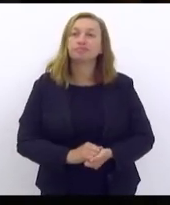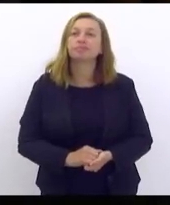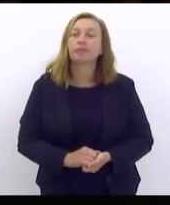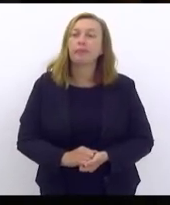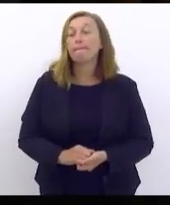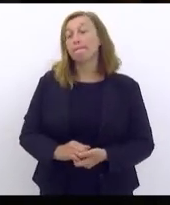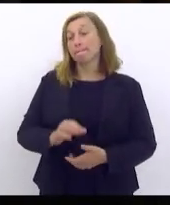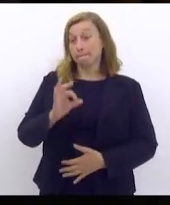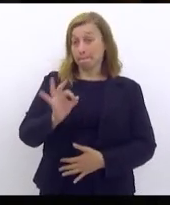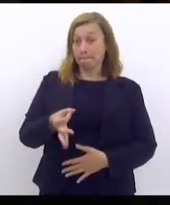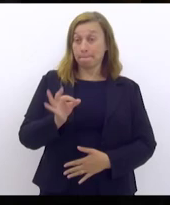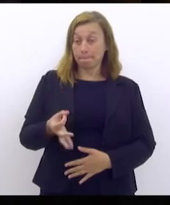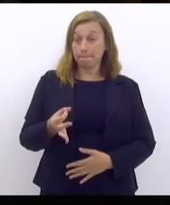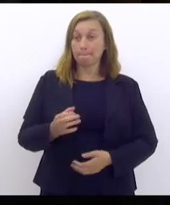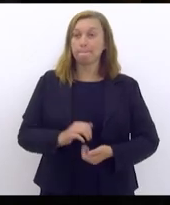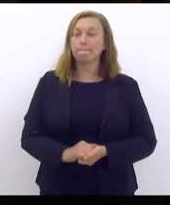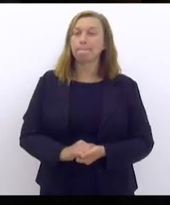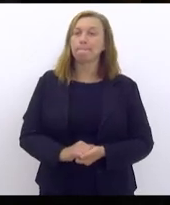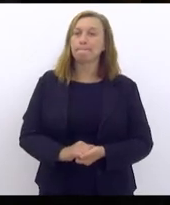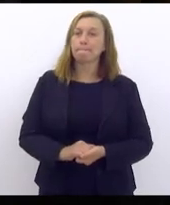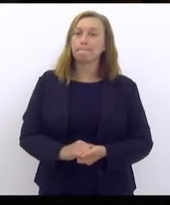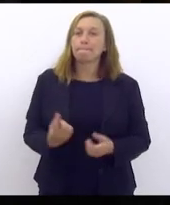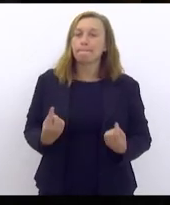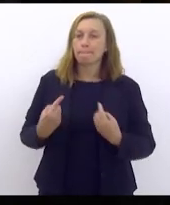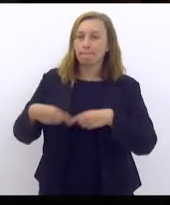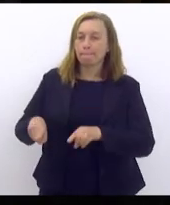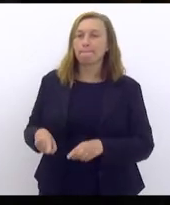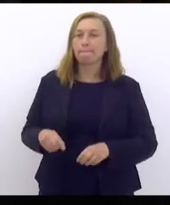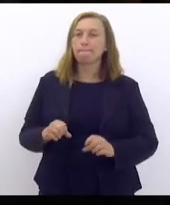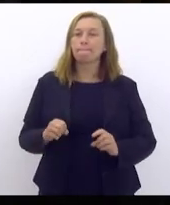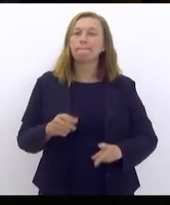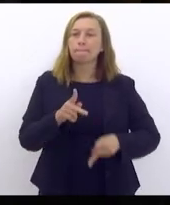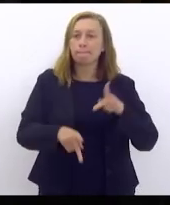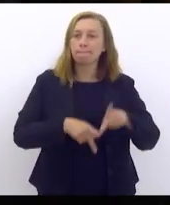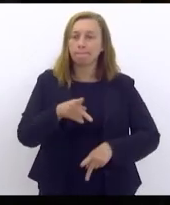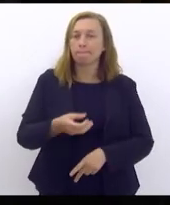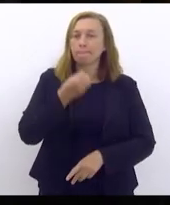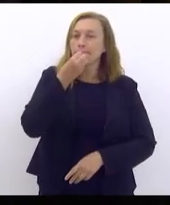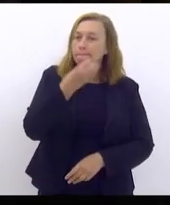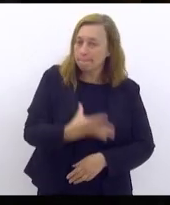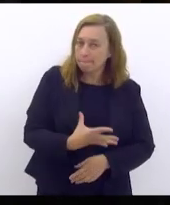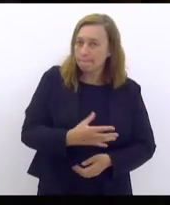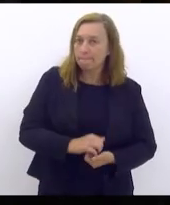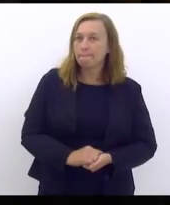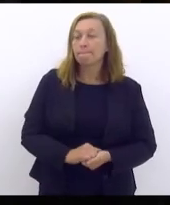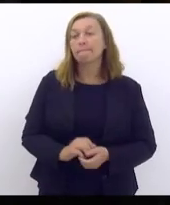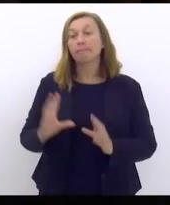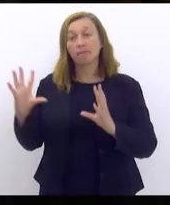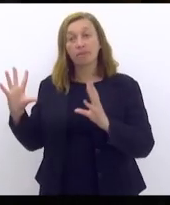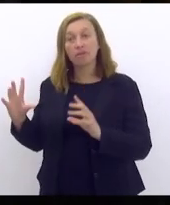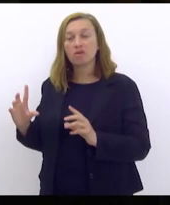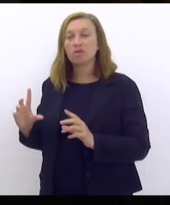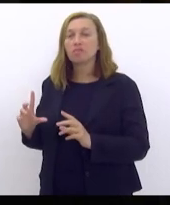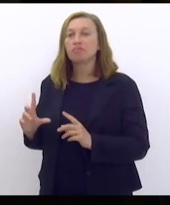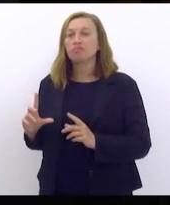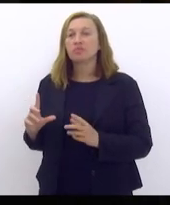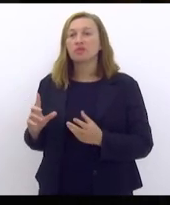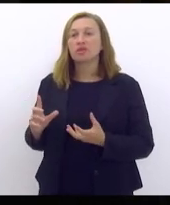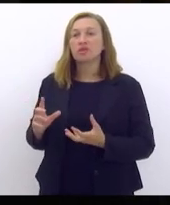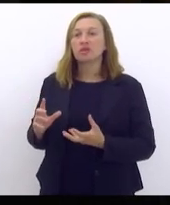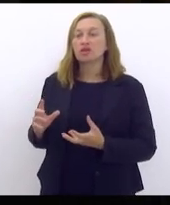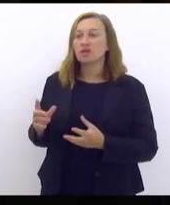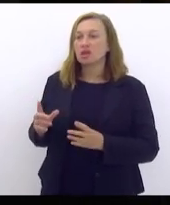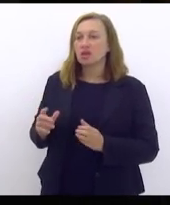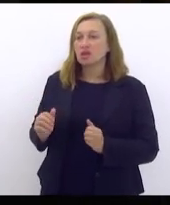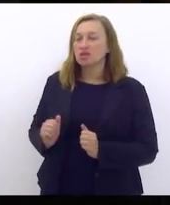ele automaticamente está se colocando contra o cidadão de bem e se resumindo a esse universo que eles tanto